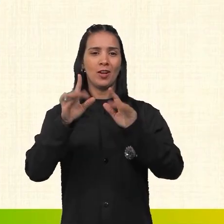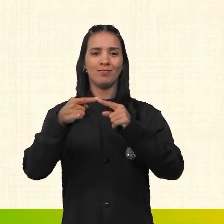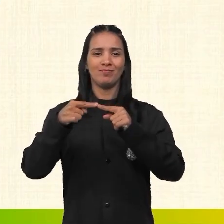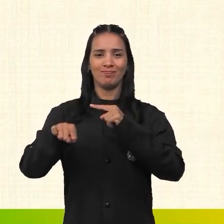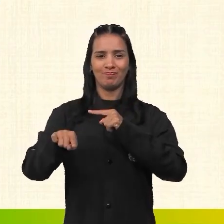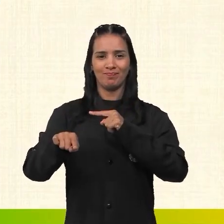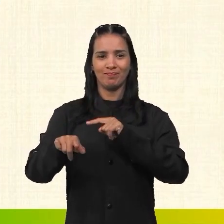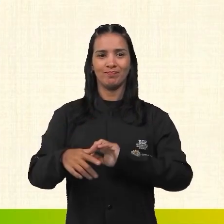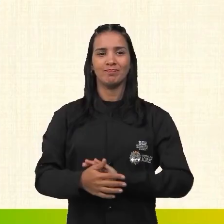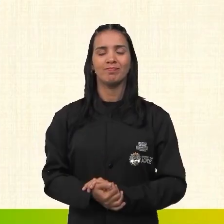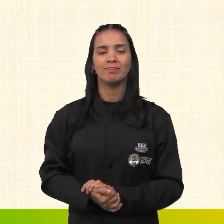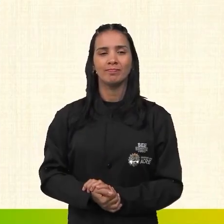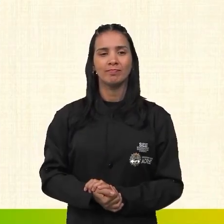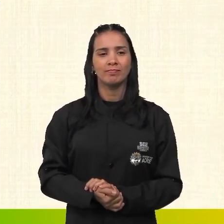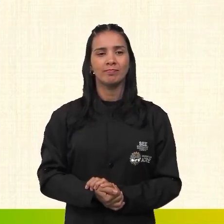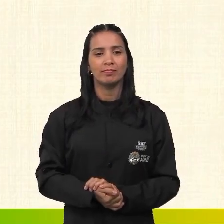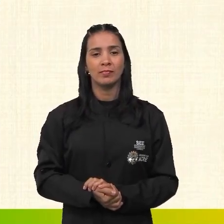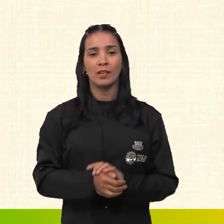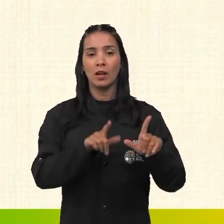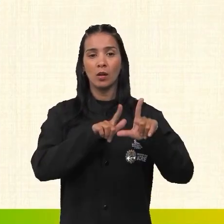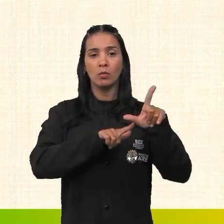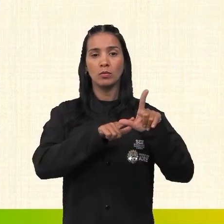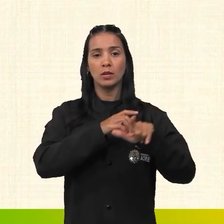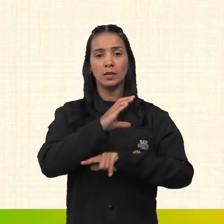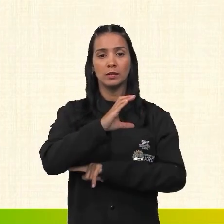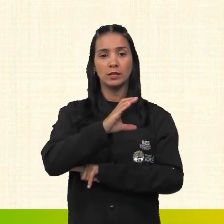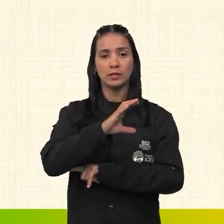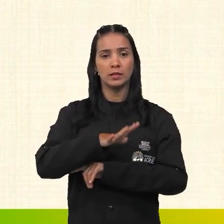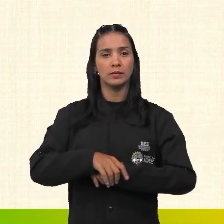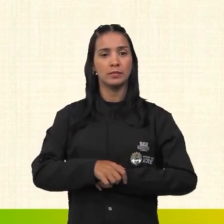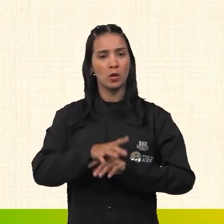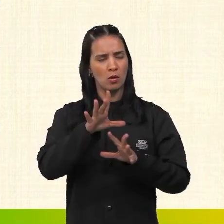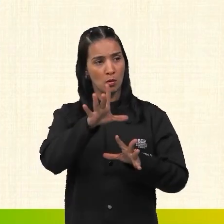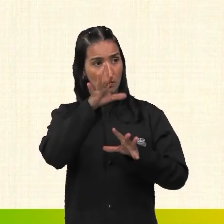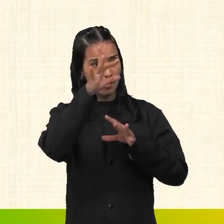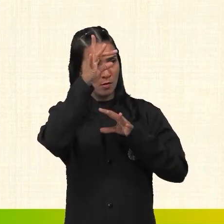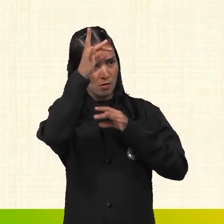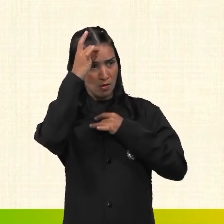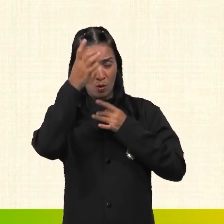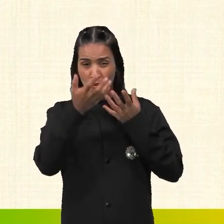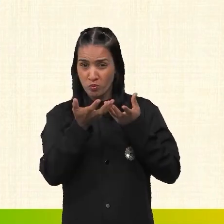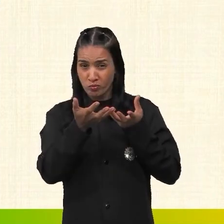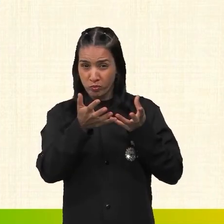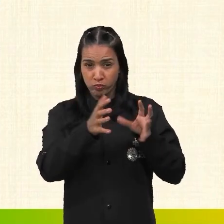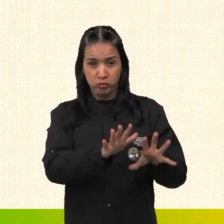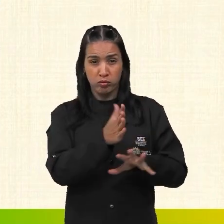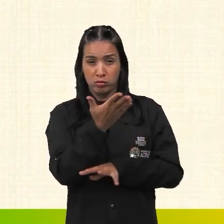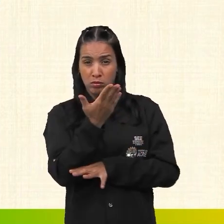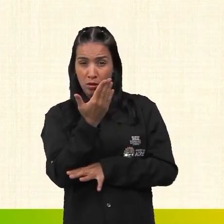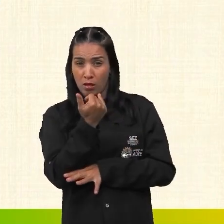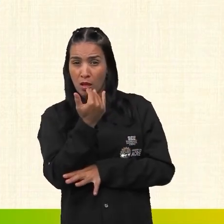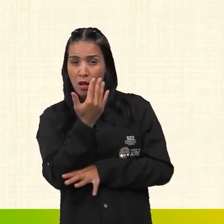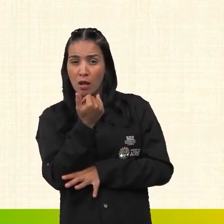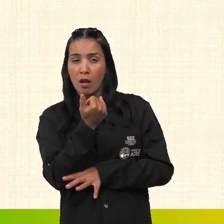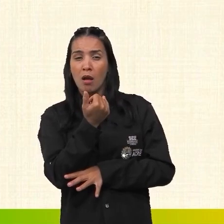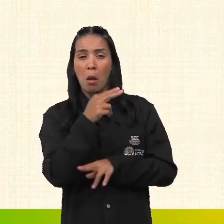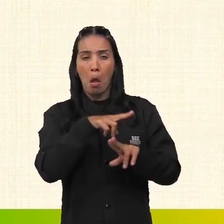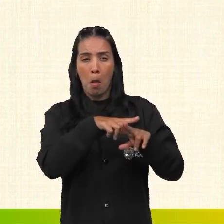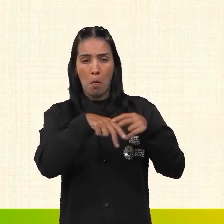é. Na letra C nós temos, o personagem não gosta do alimento, expressando reação de